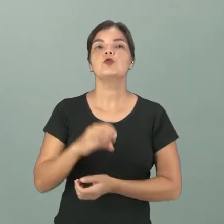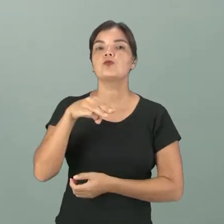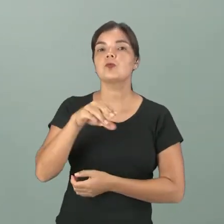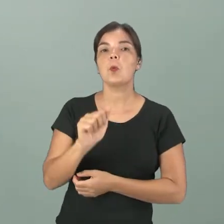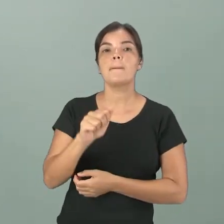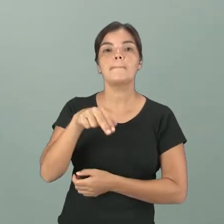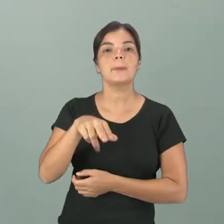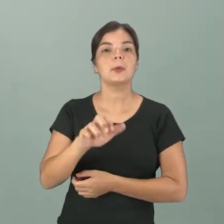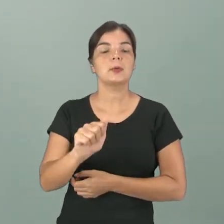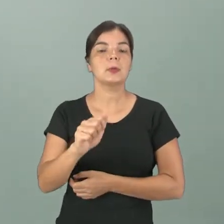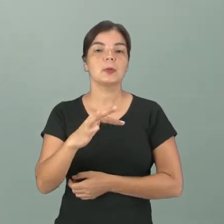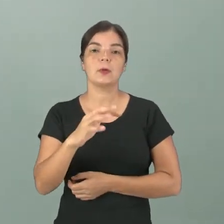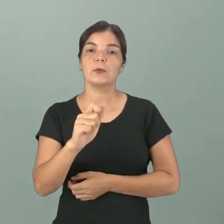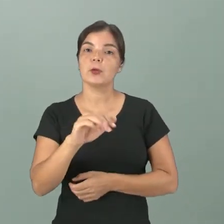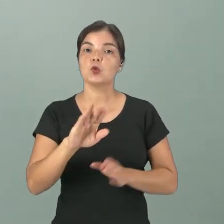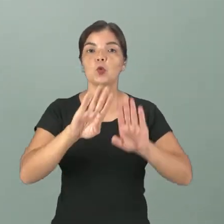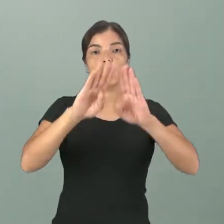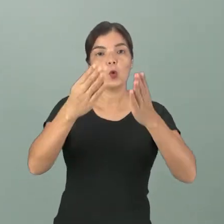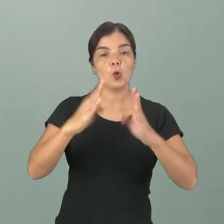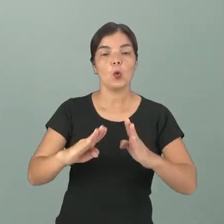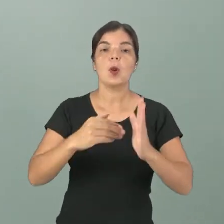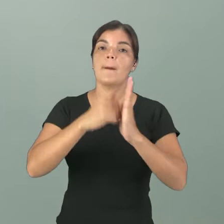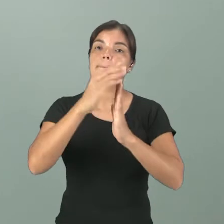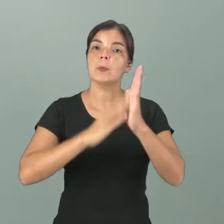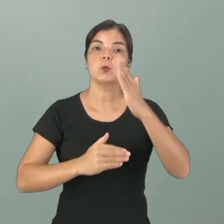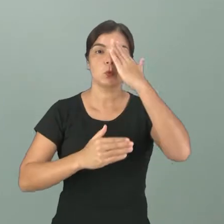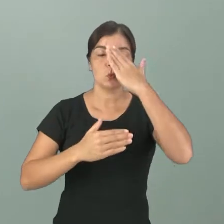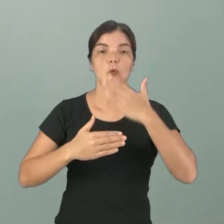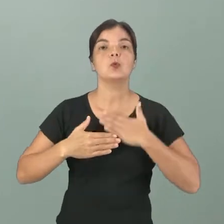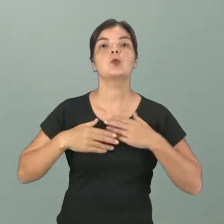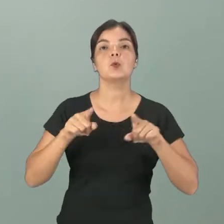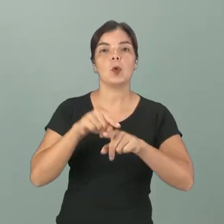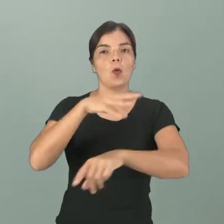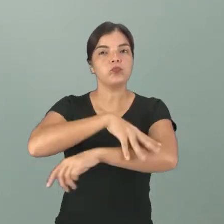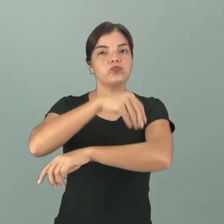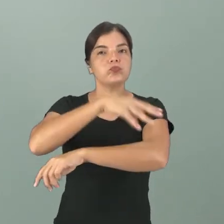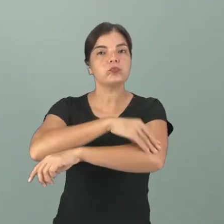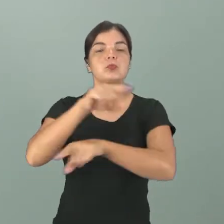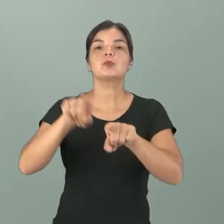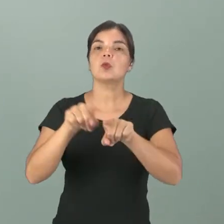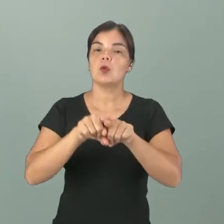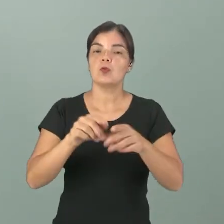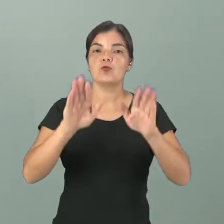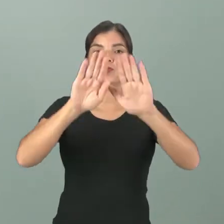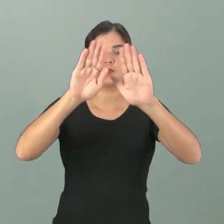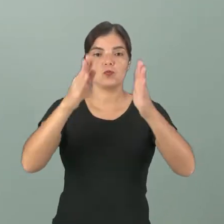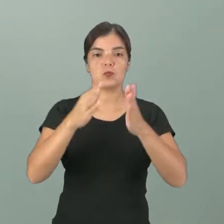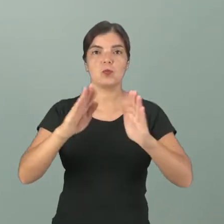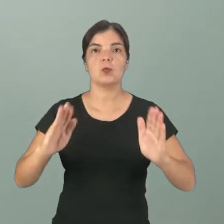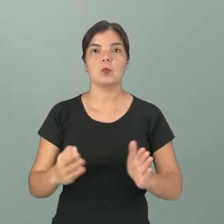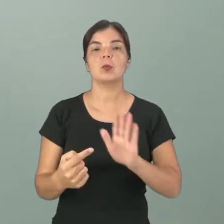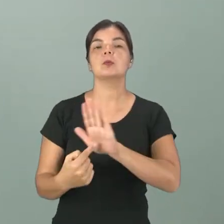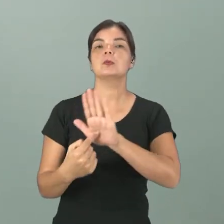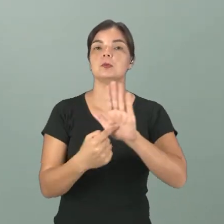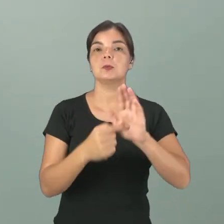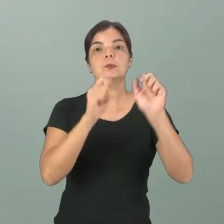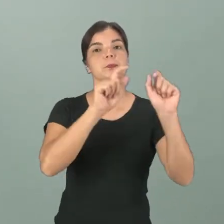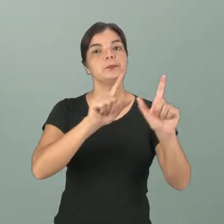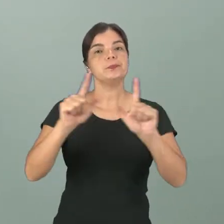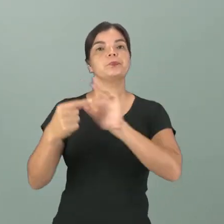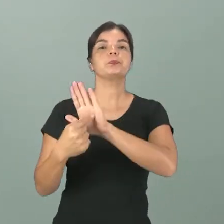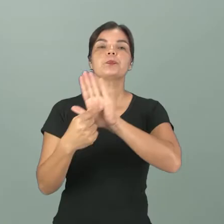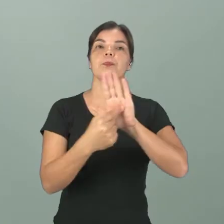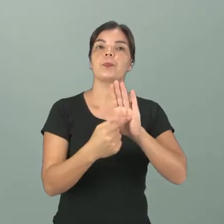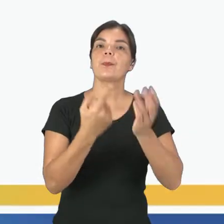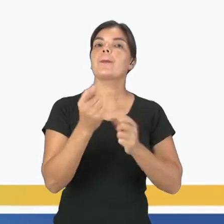de cestarias, da pintura corporal, da plumagem, de vasos. E eu trago aqui um slide